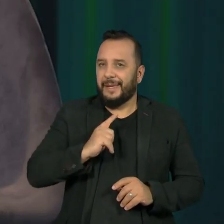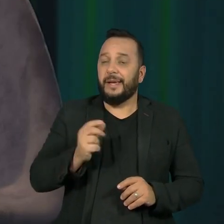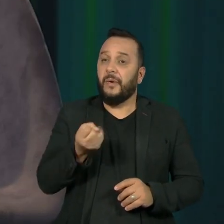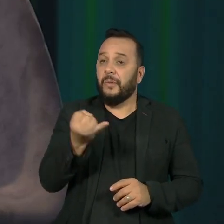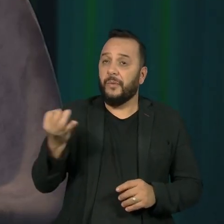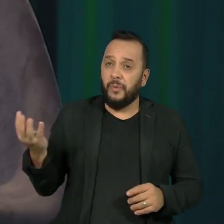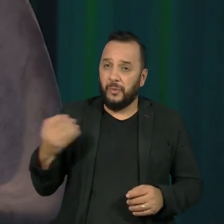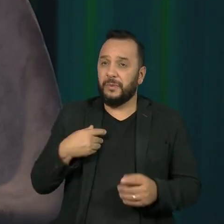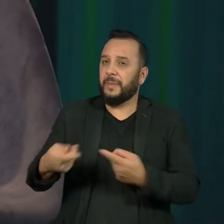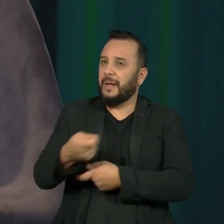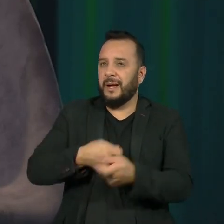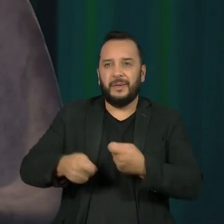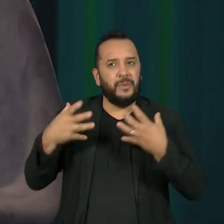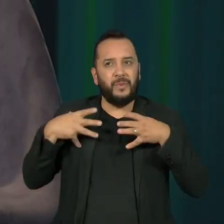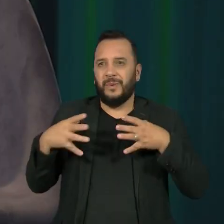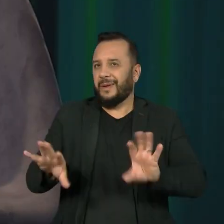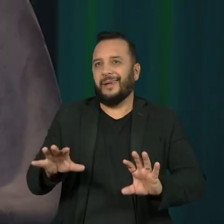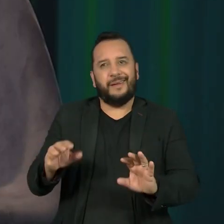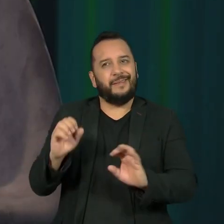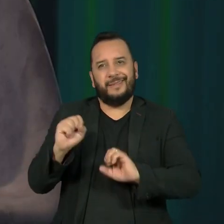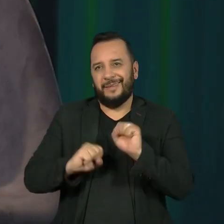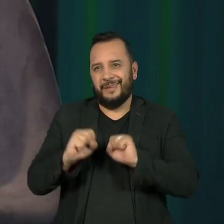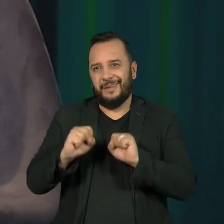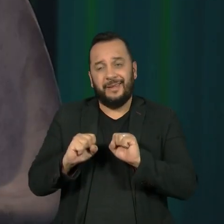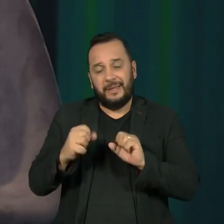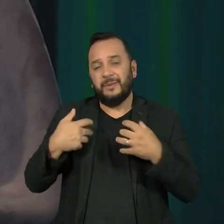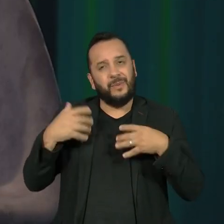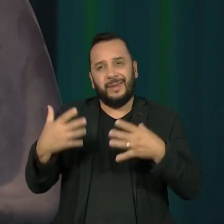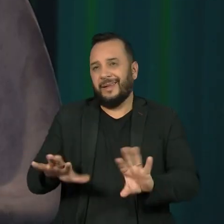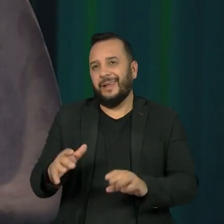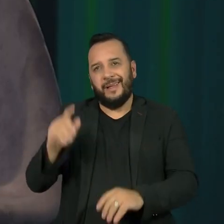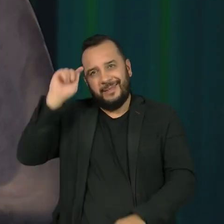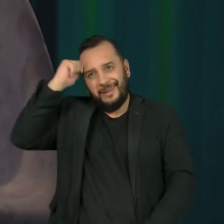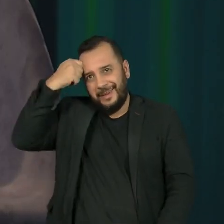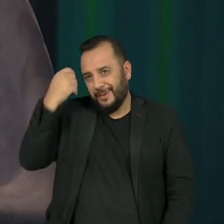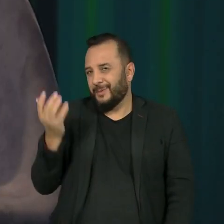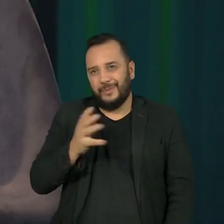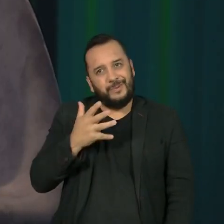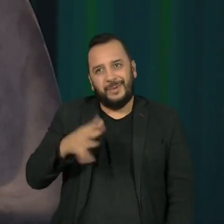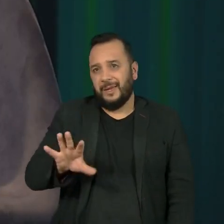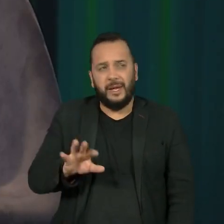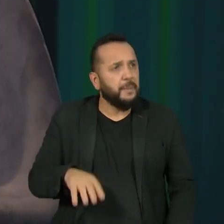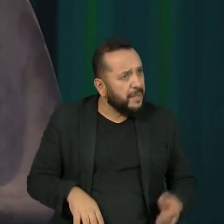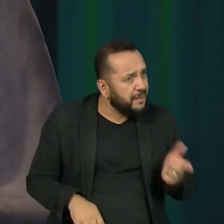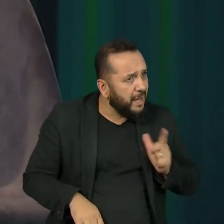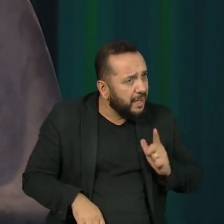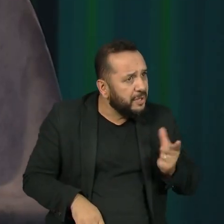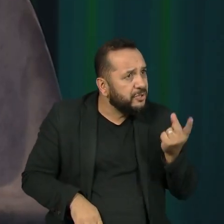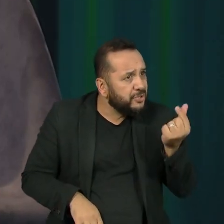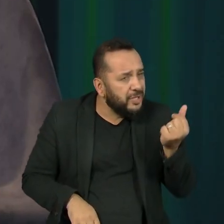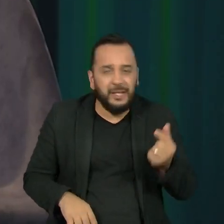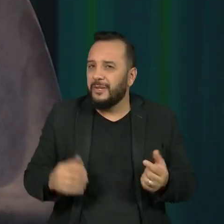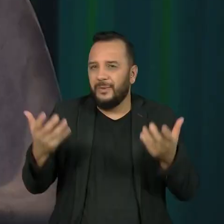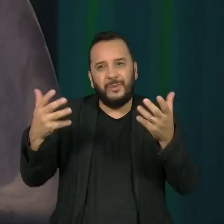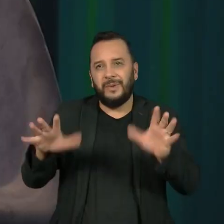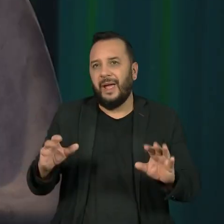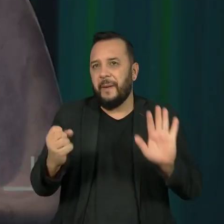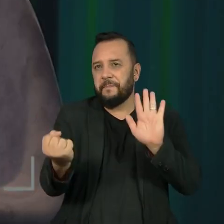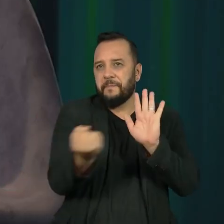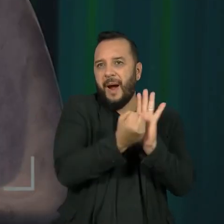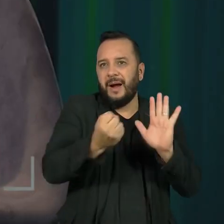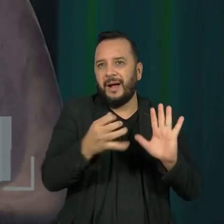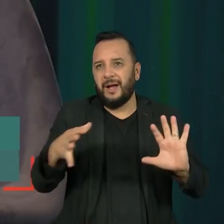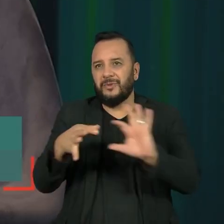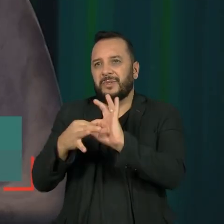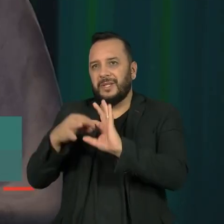nossa presença e não faz questão, mesmo com dinheiro, não quer associar a imagem da sua marca com a nossa imagem.